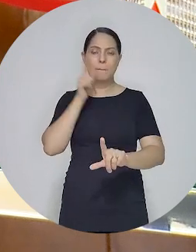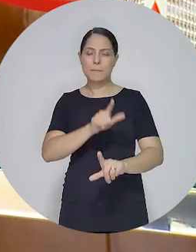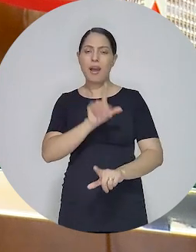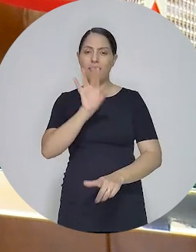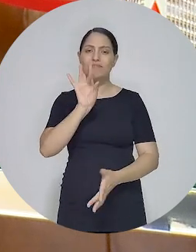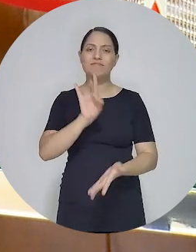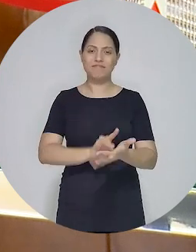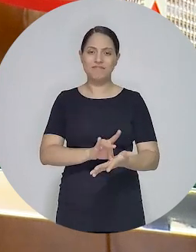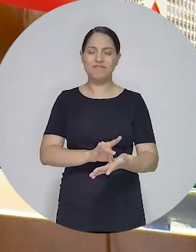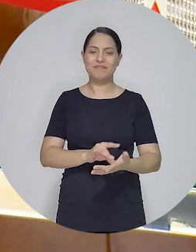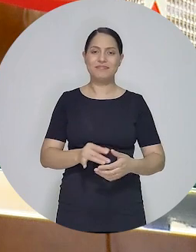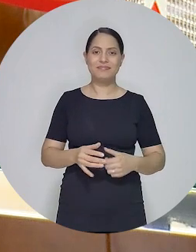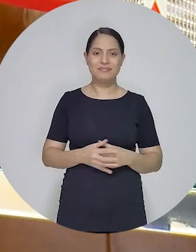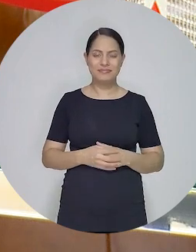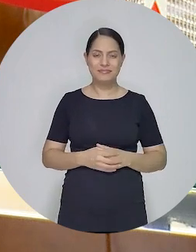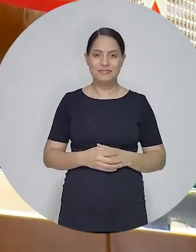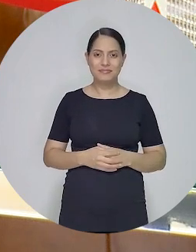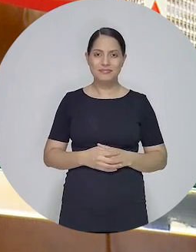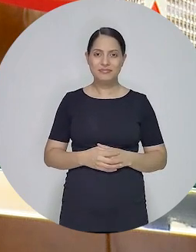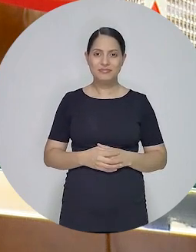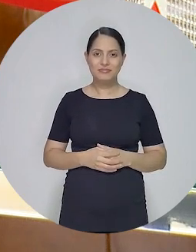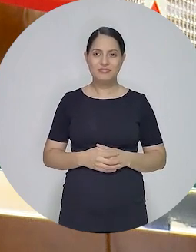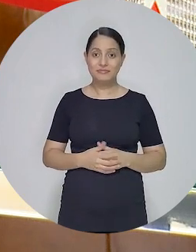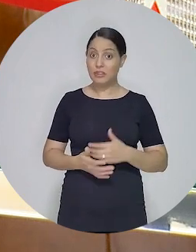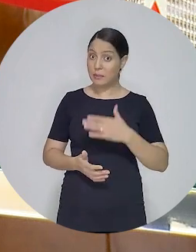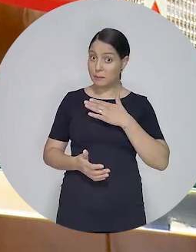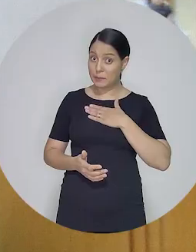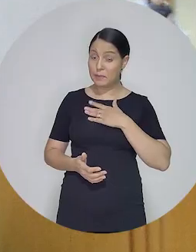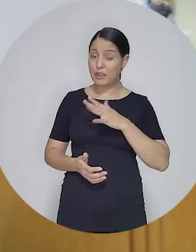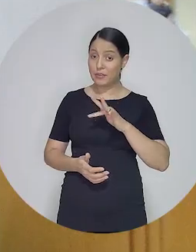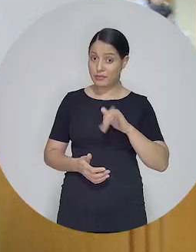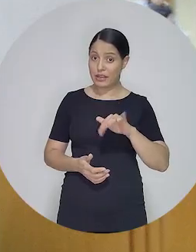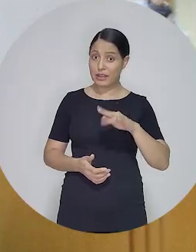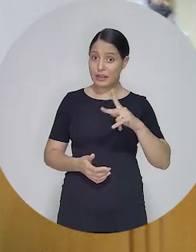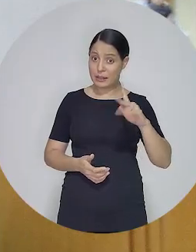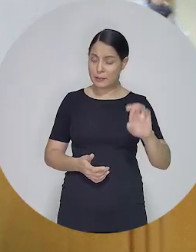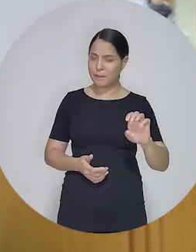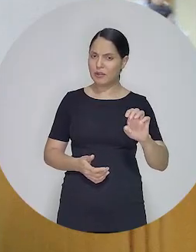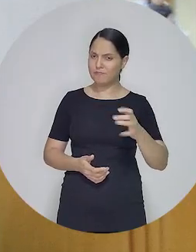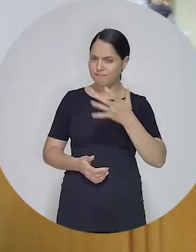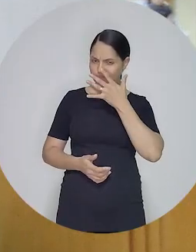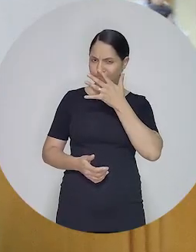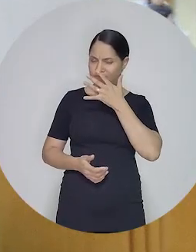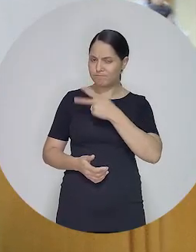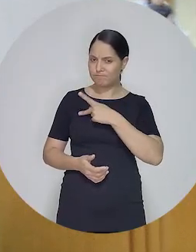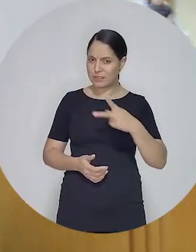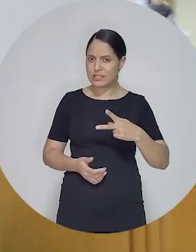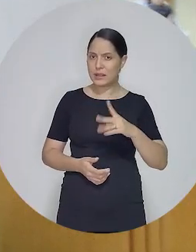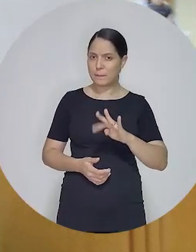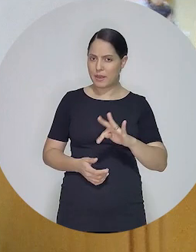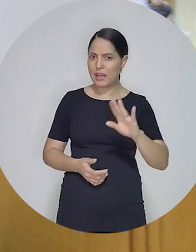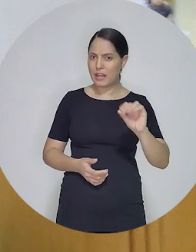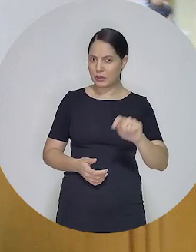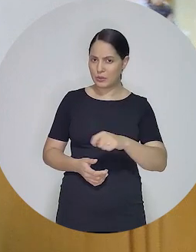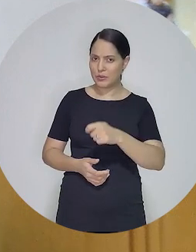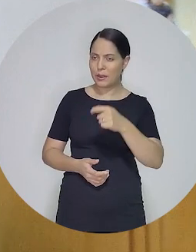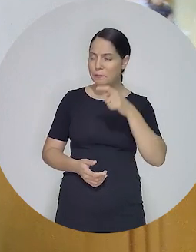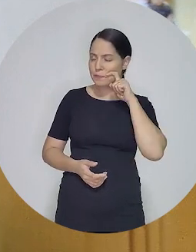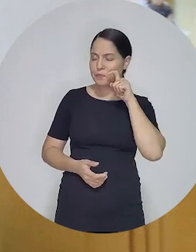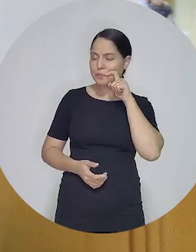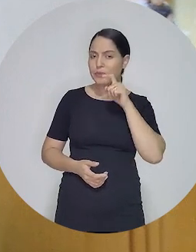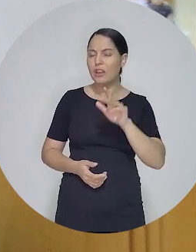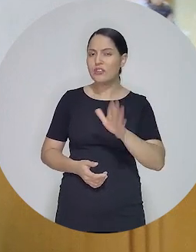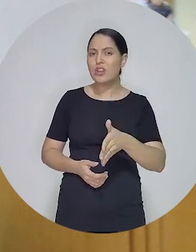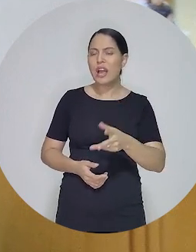certamente muitas conquistas para a classe dos advogados. Para mim, Felipe Sarmento, que acompanho o